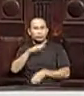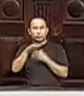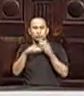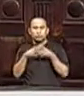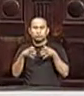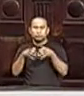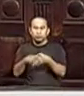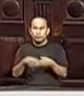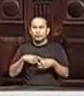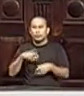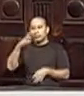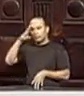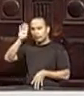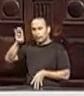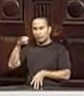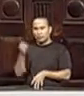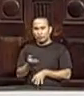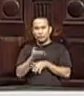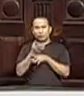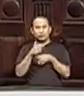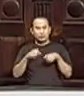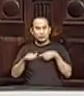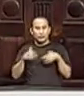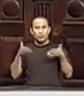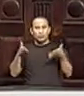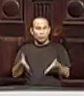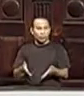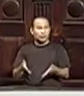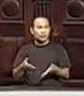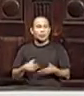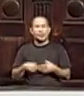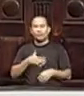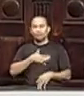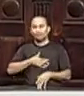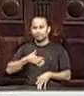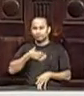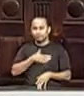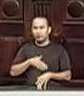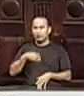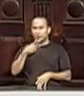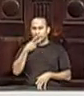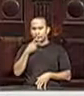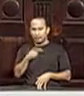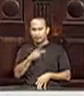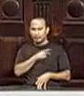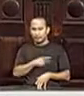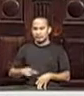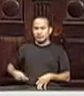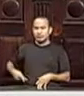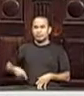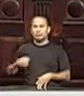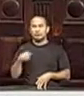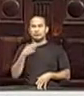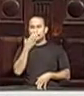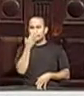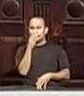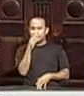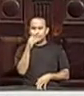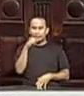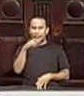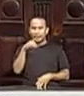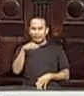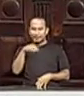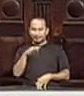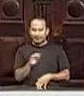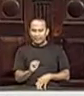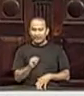e priorizar a nossa norma de trabalho. Então, hoje, fiquei muito satisfeito de ter presidido a instalação da Frente Parlamentar